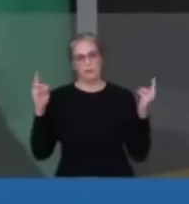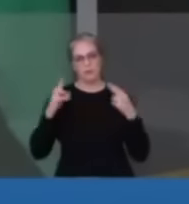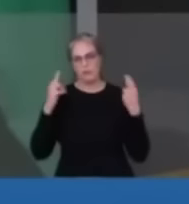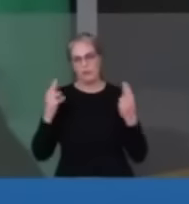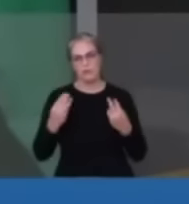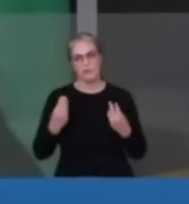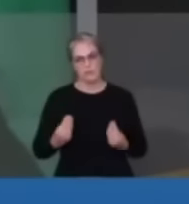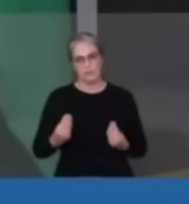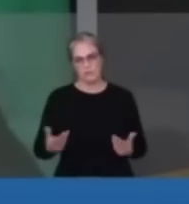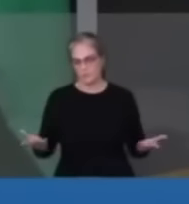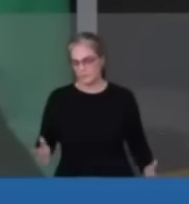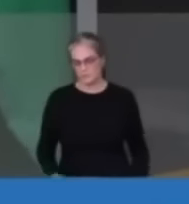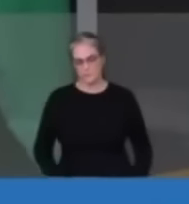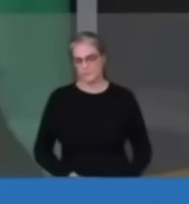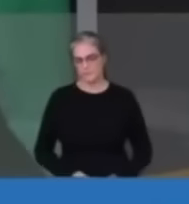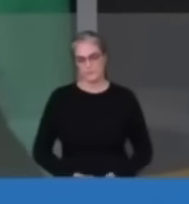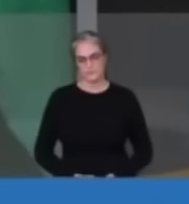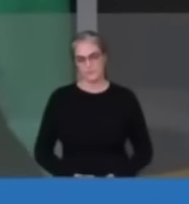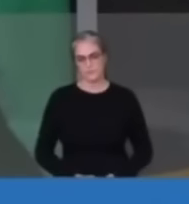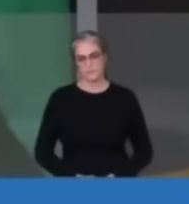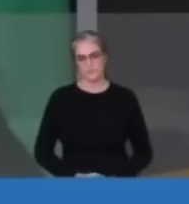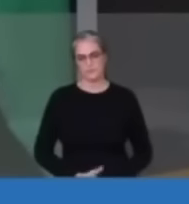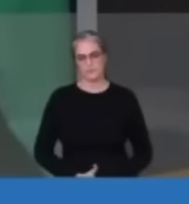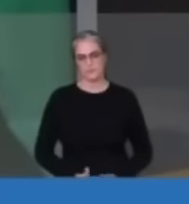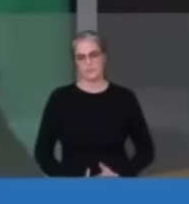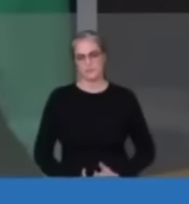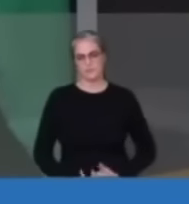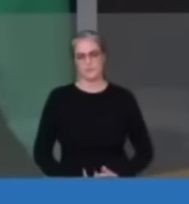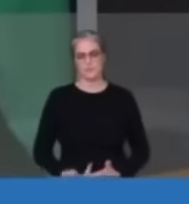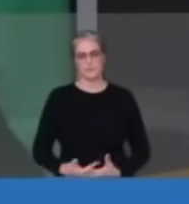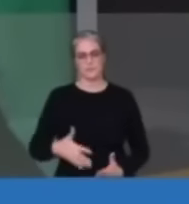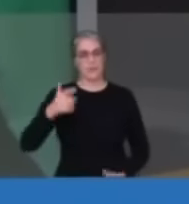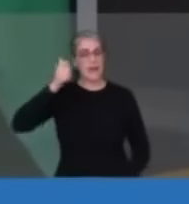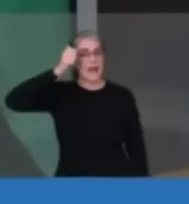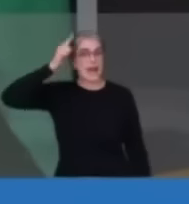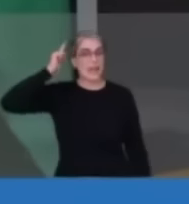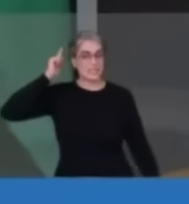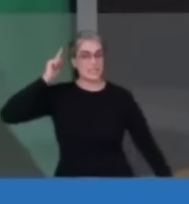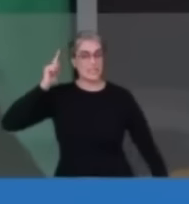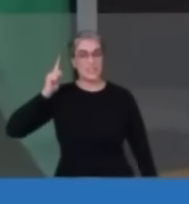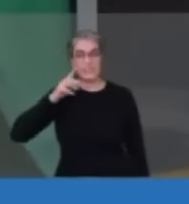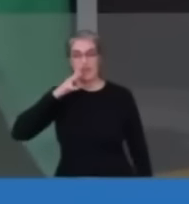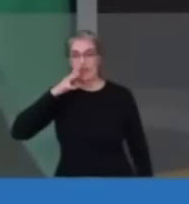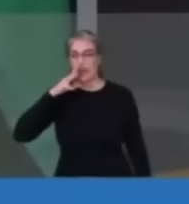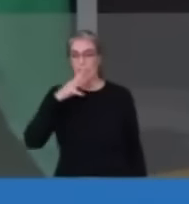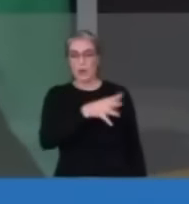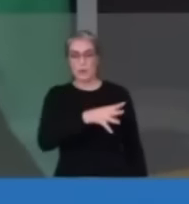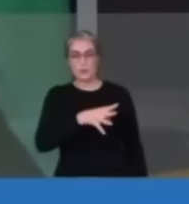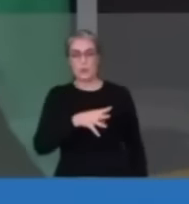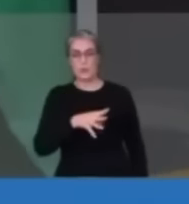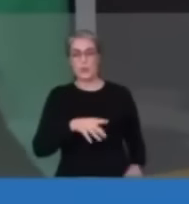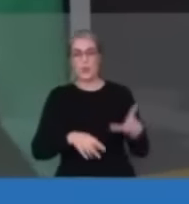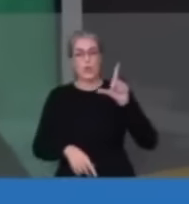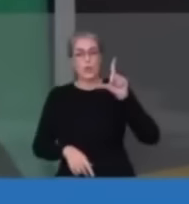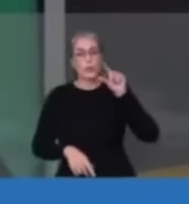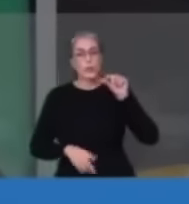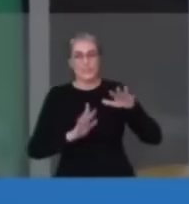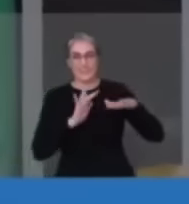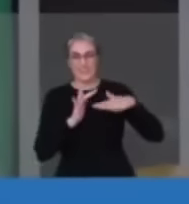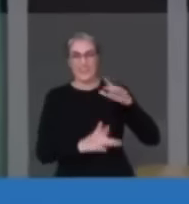de Alexandre Moraes ameaçar fechar o Twitter numa intimação ilegal todos os juristas concordam